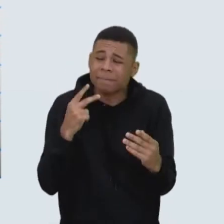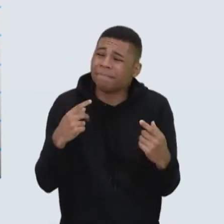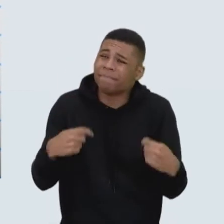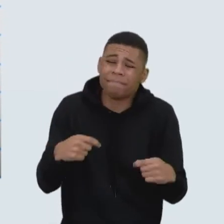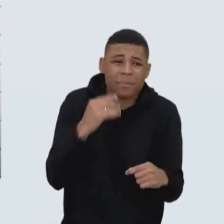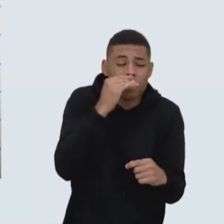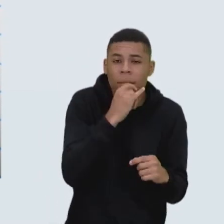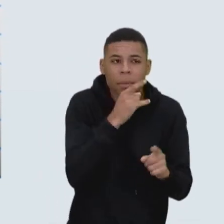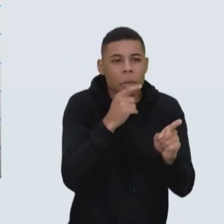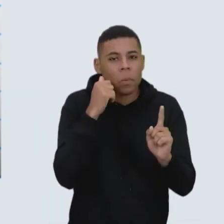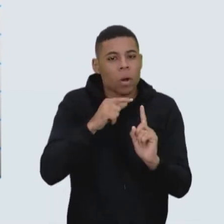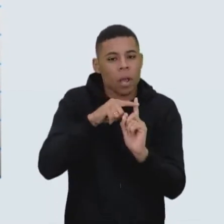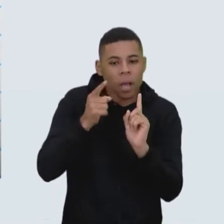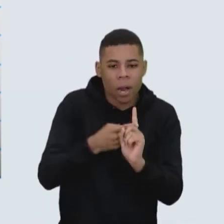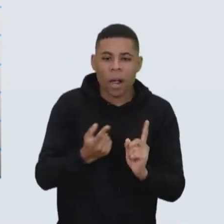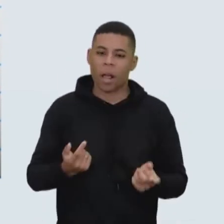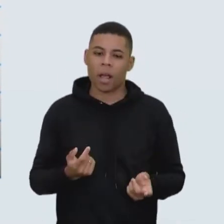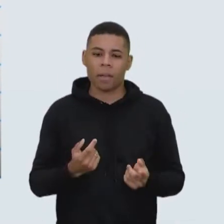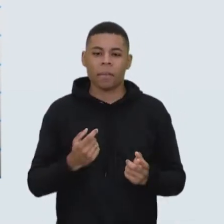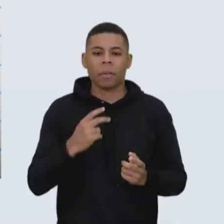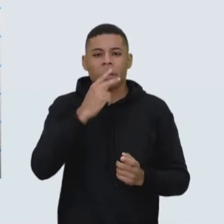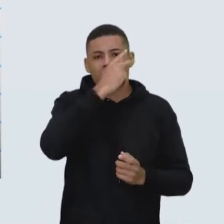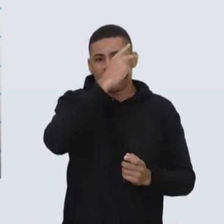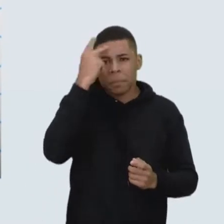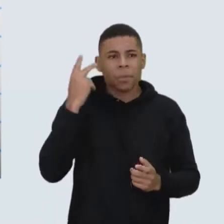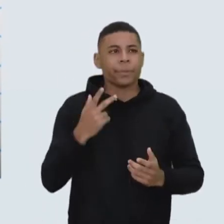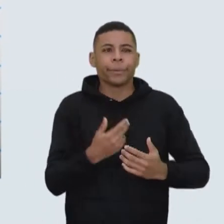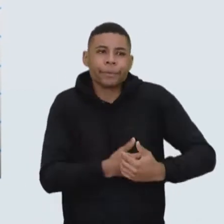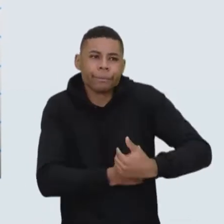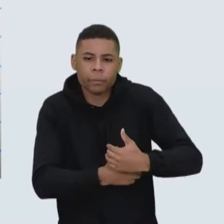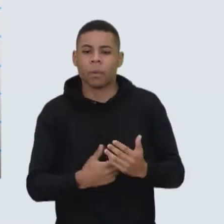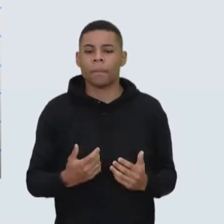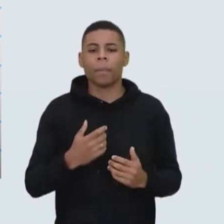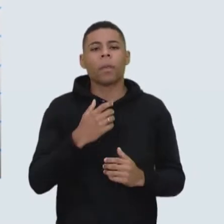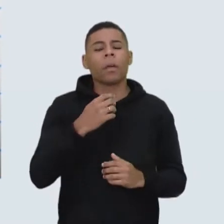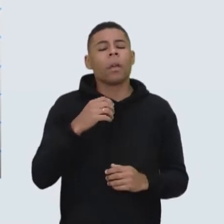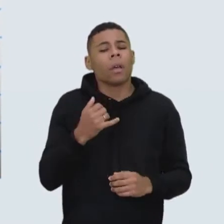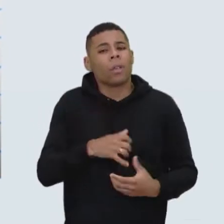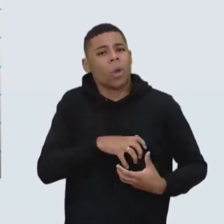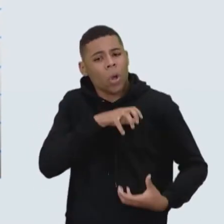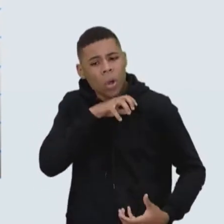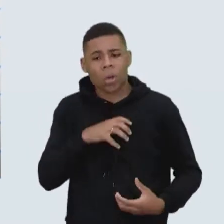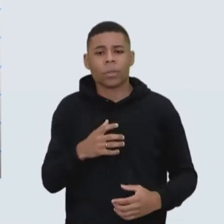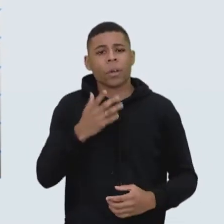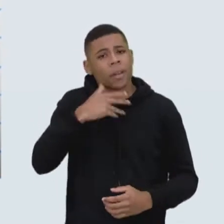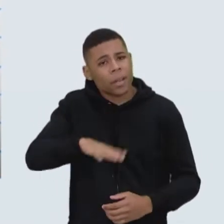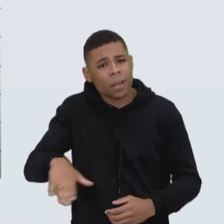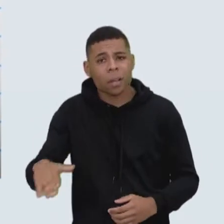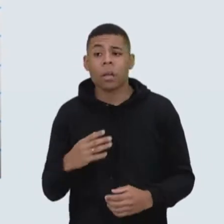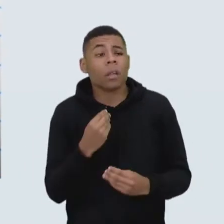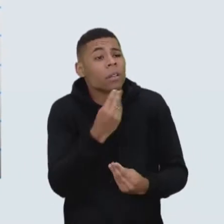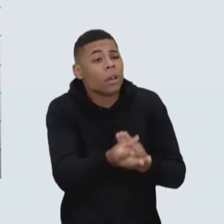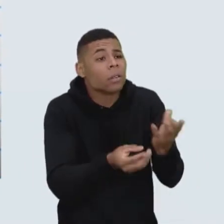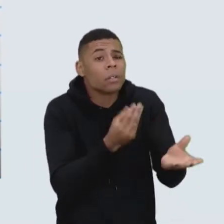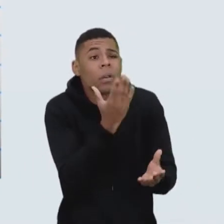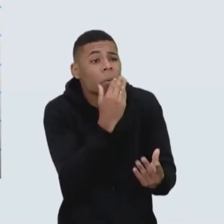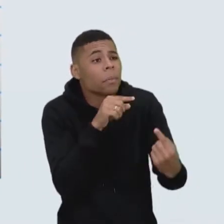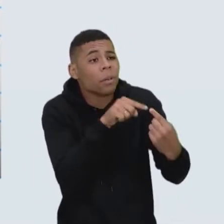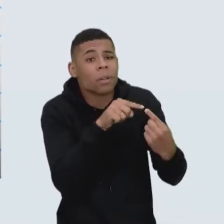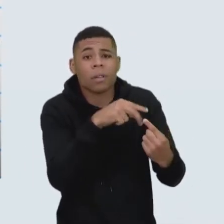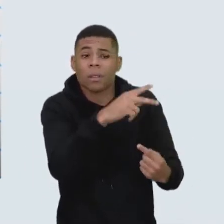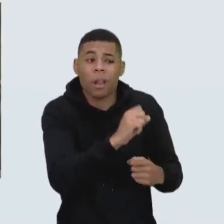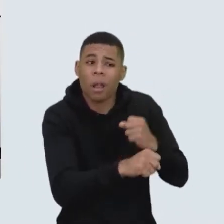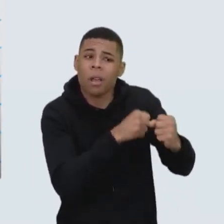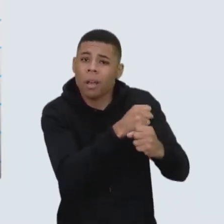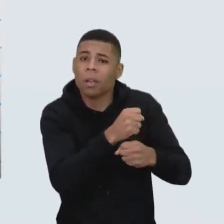mulheres grávidas e lactantes, pessoas idosas e crianças, a alimentos seguros, nutritivos e suficientes durante todo o